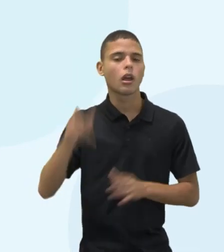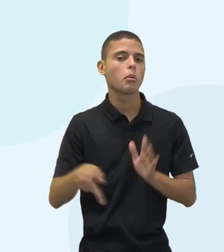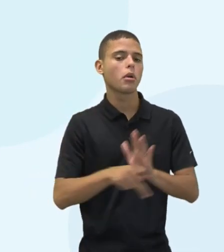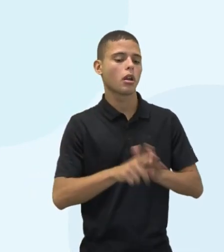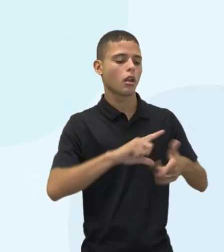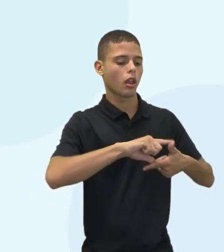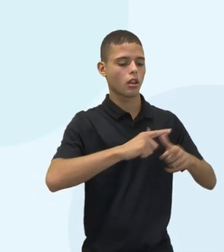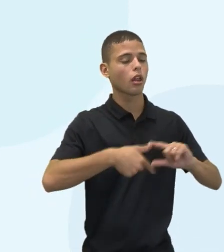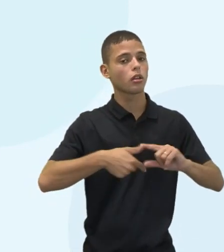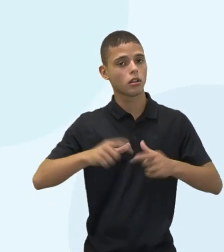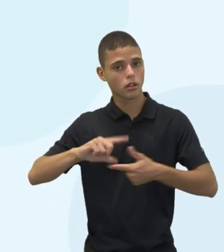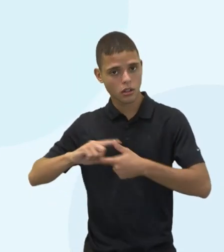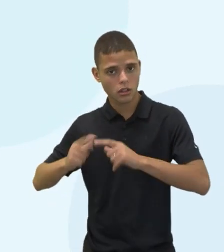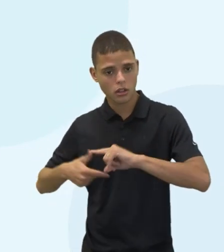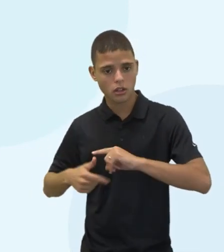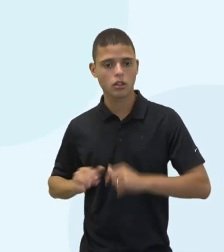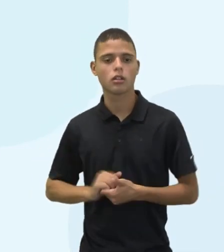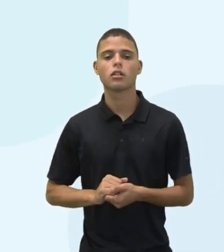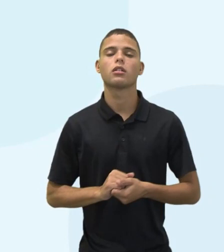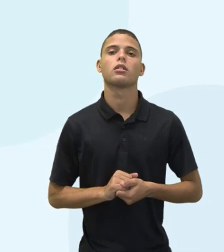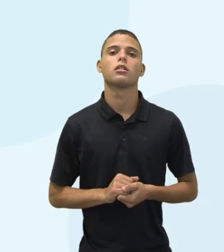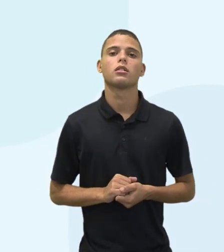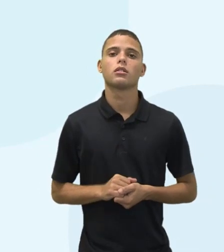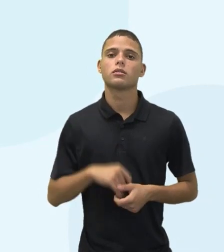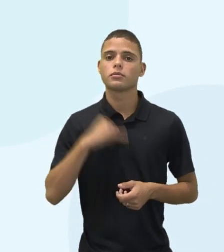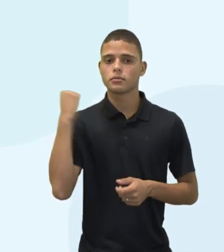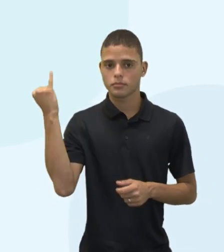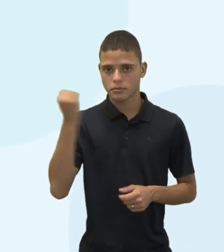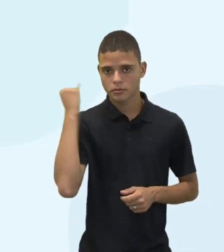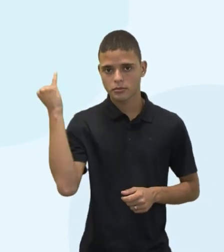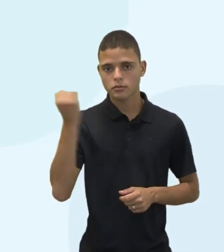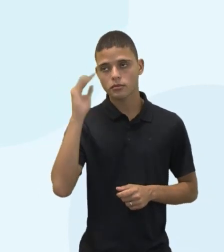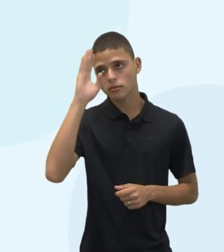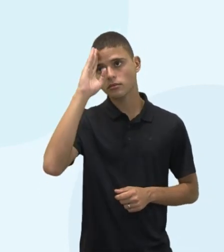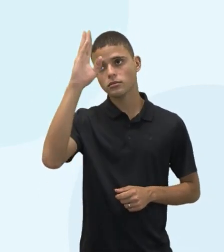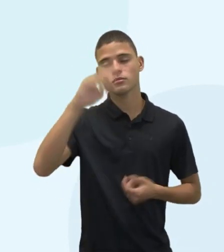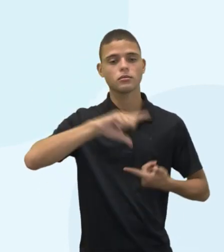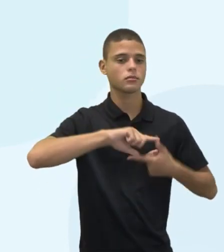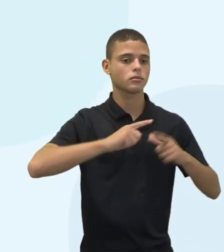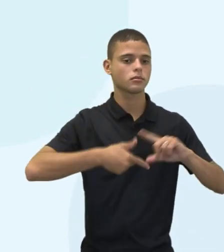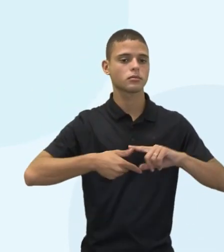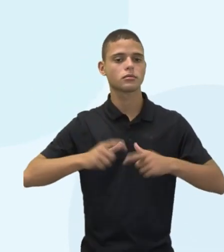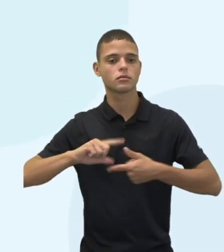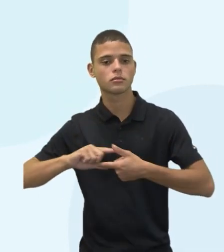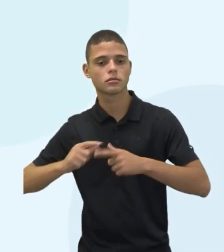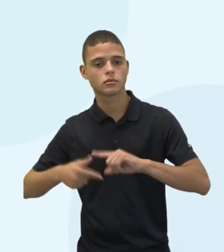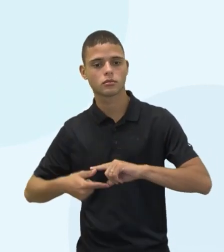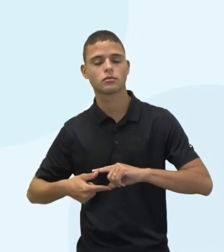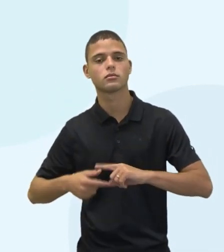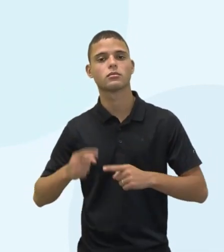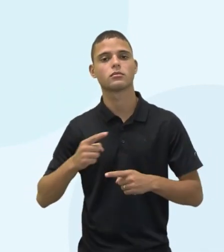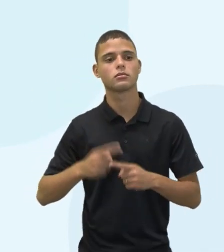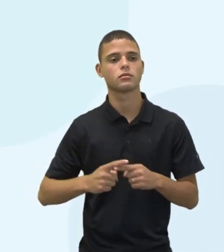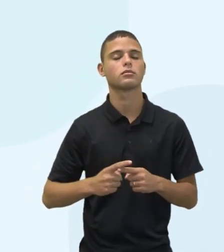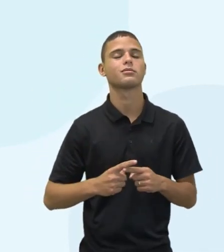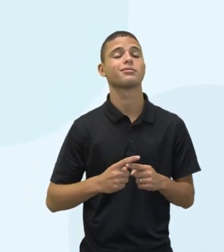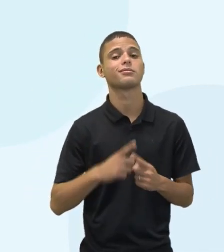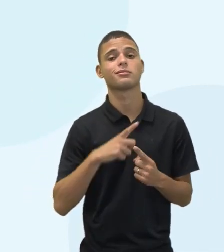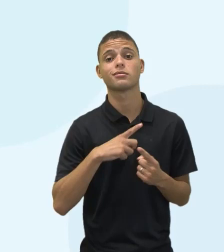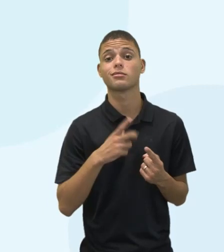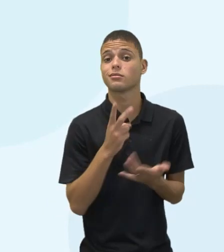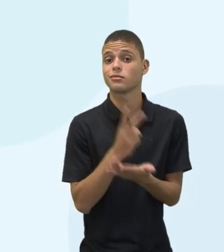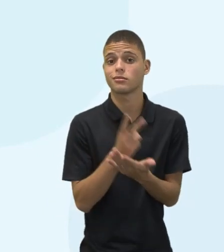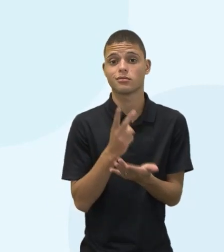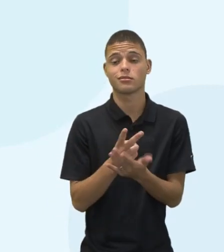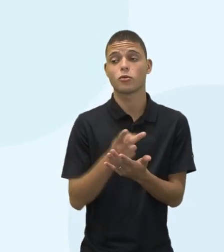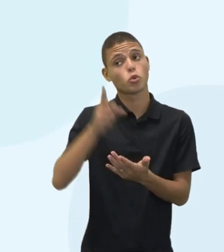geometrizadas. Assim, a importância da geometria também se dá pelo fato de se estar cercado por ela no